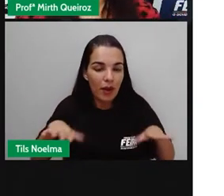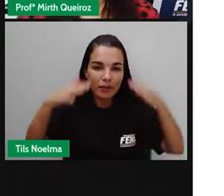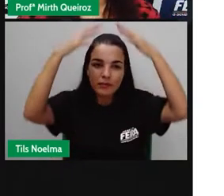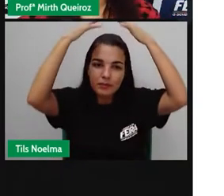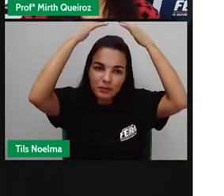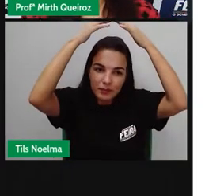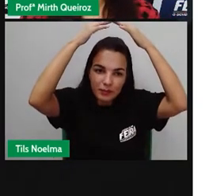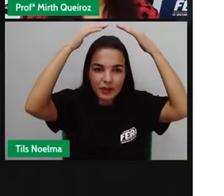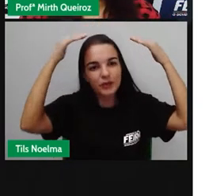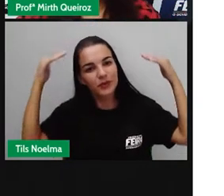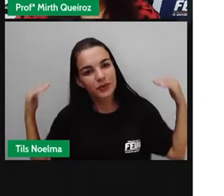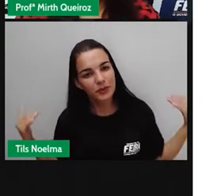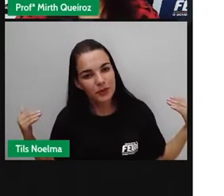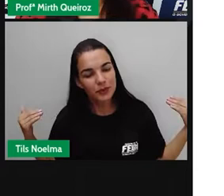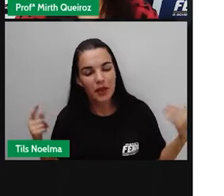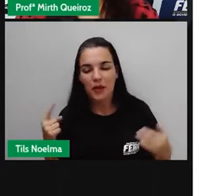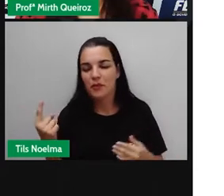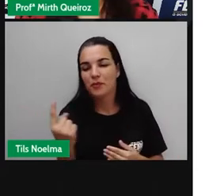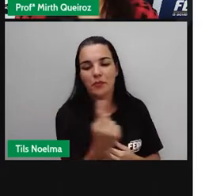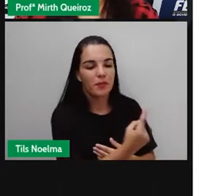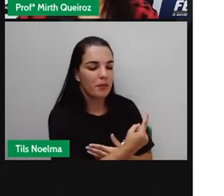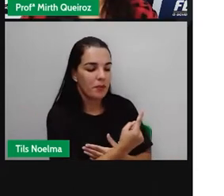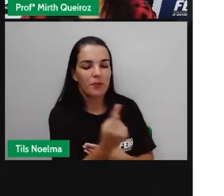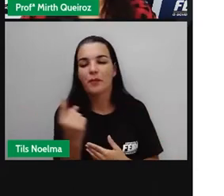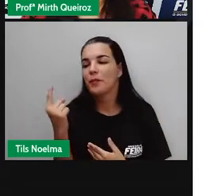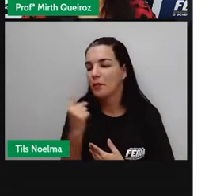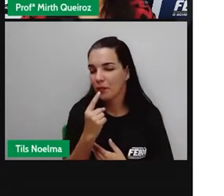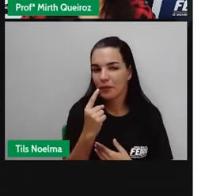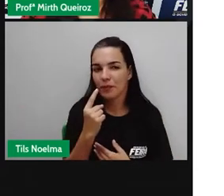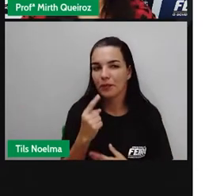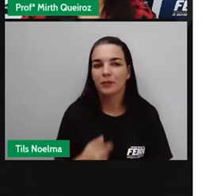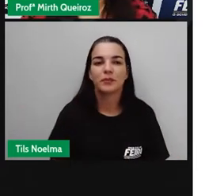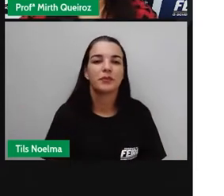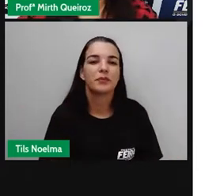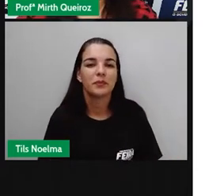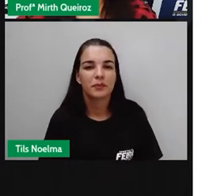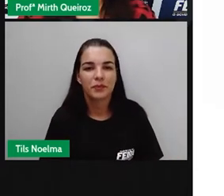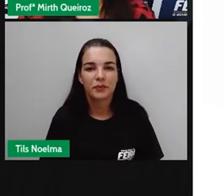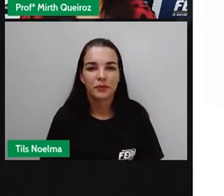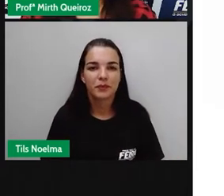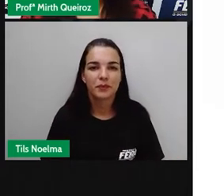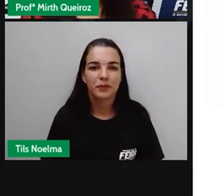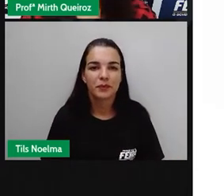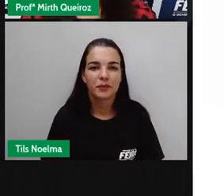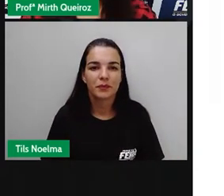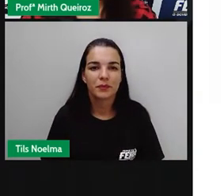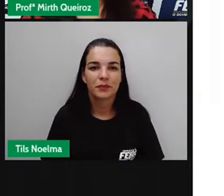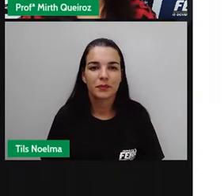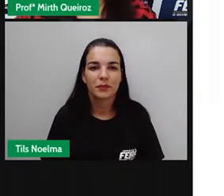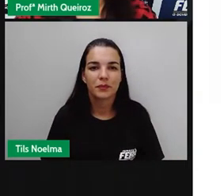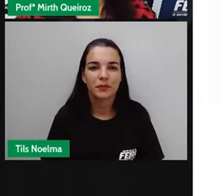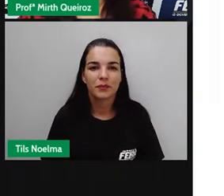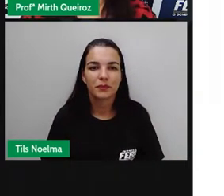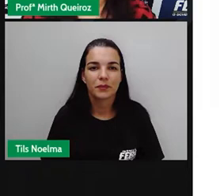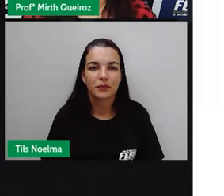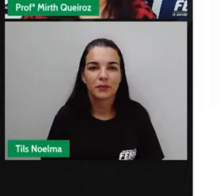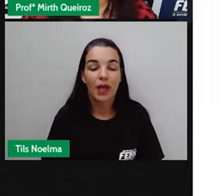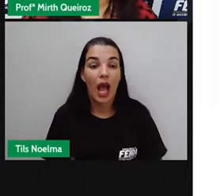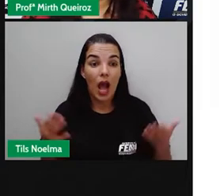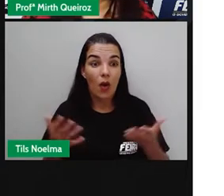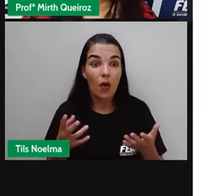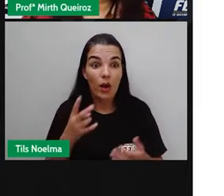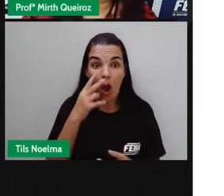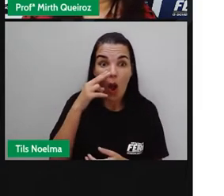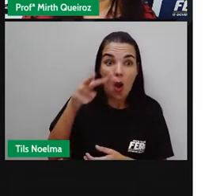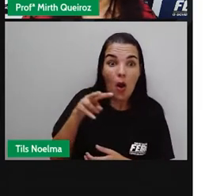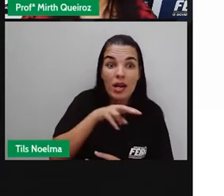da cabeça e dá meia volta, voltando aí em outra direção. Certo? Olha